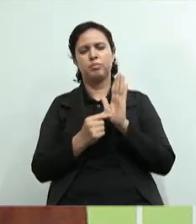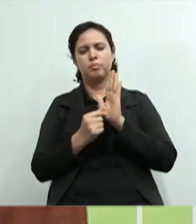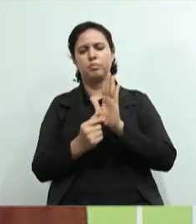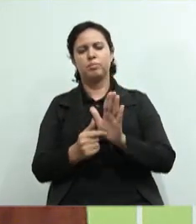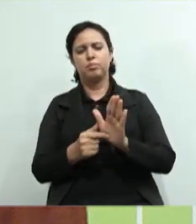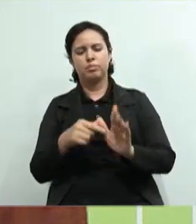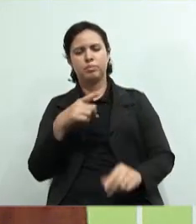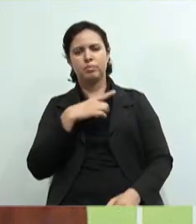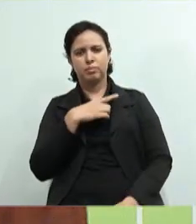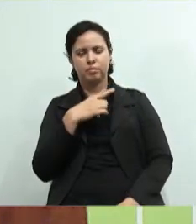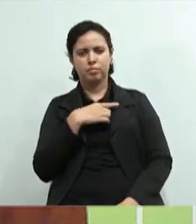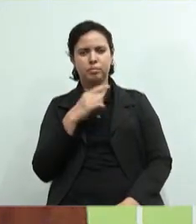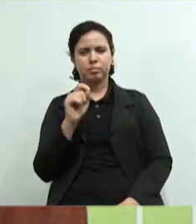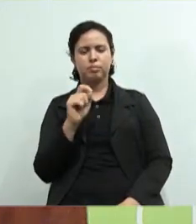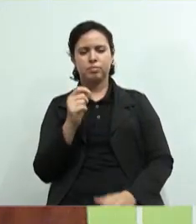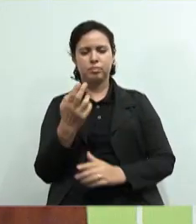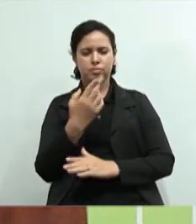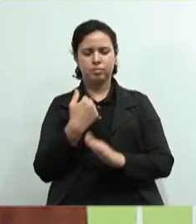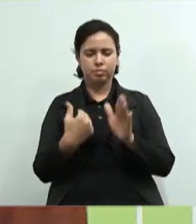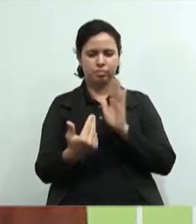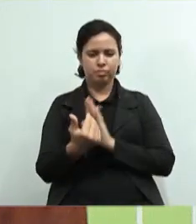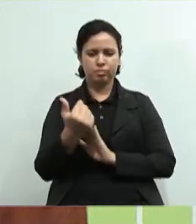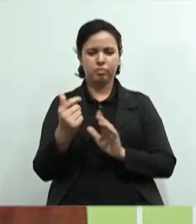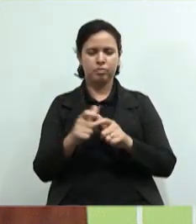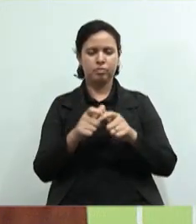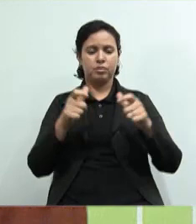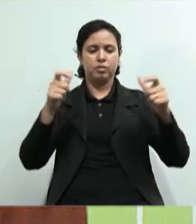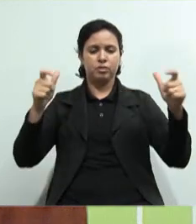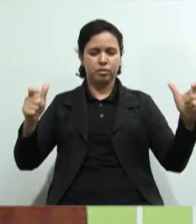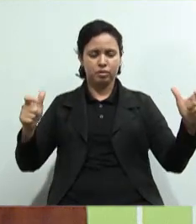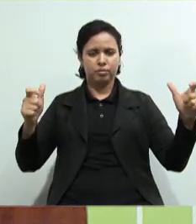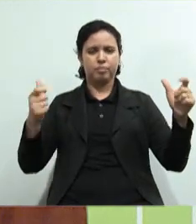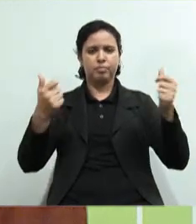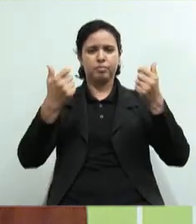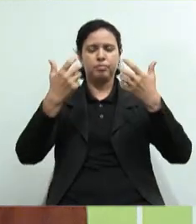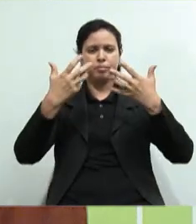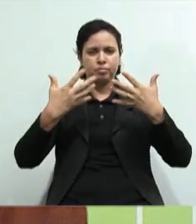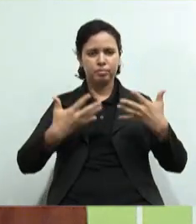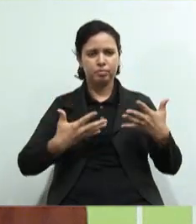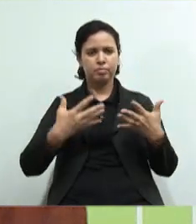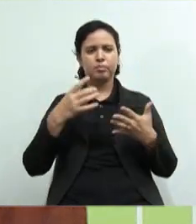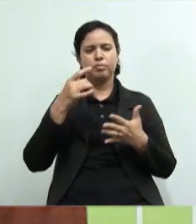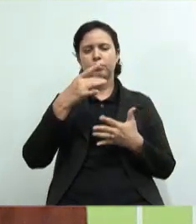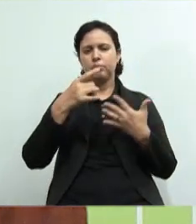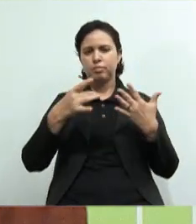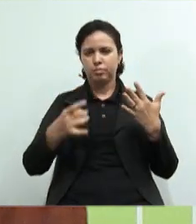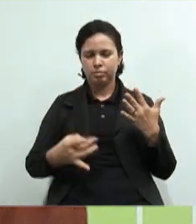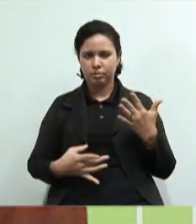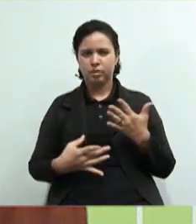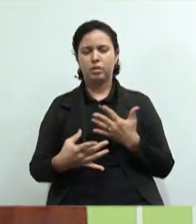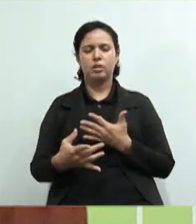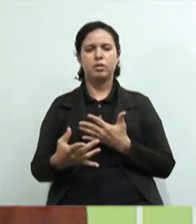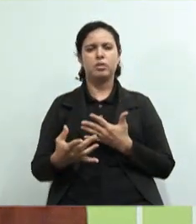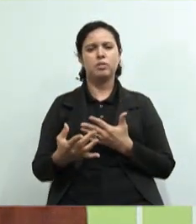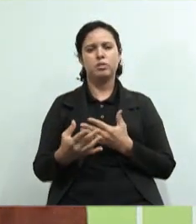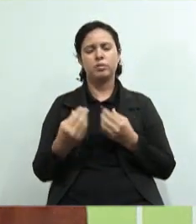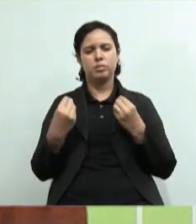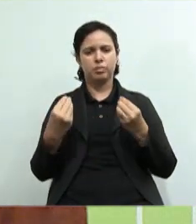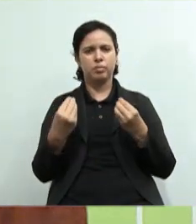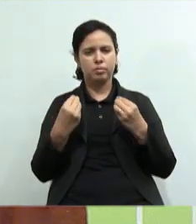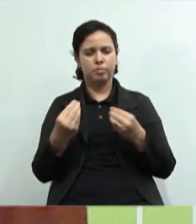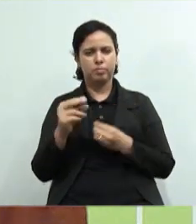Tem um desenho maior, né, explicando cada passo a passo,